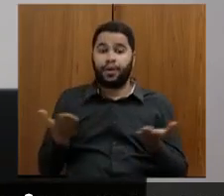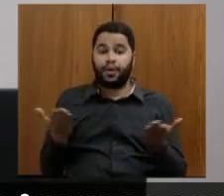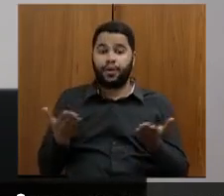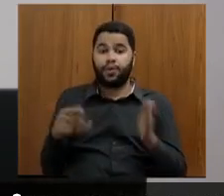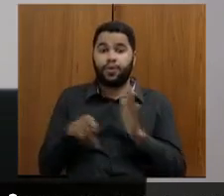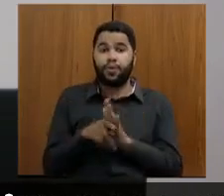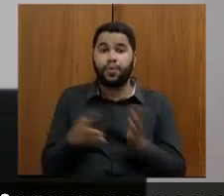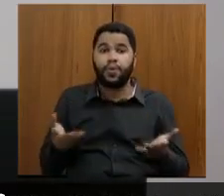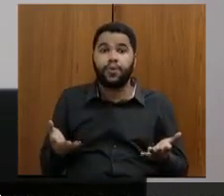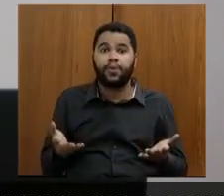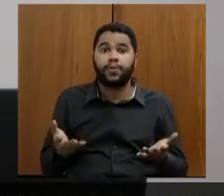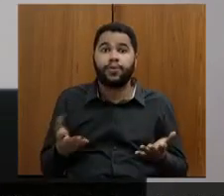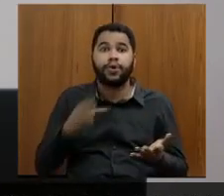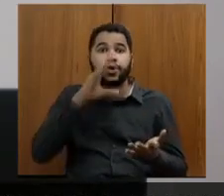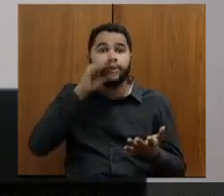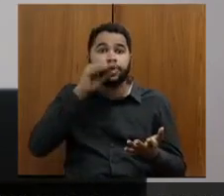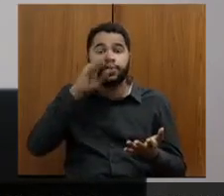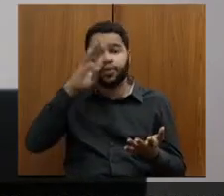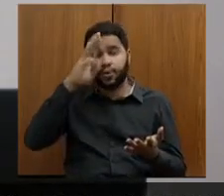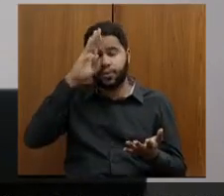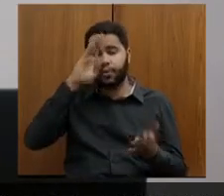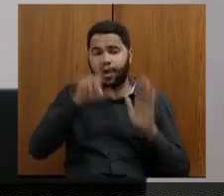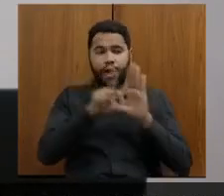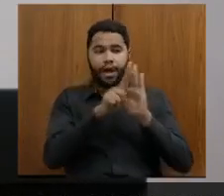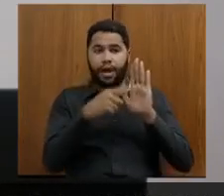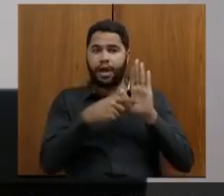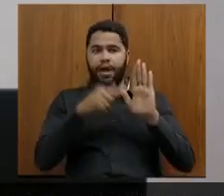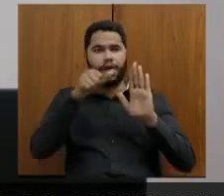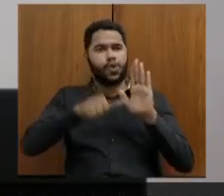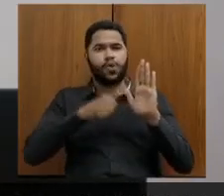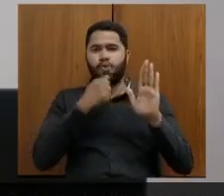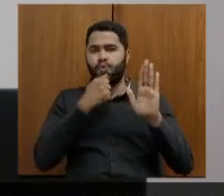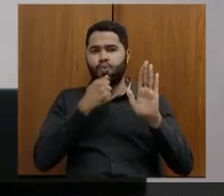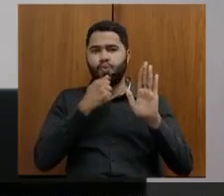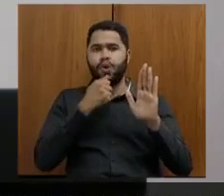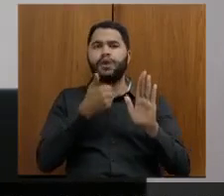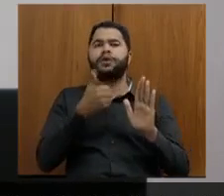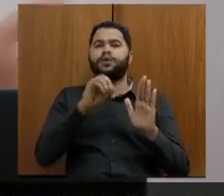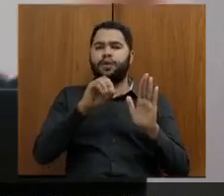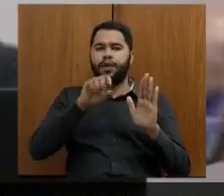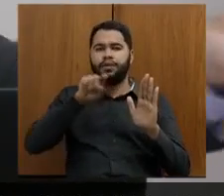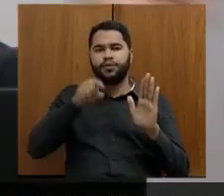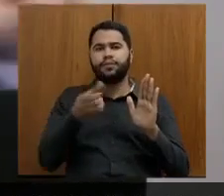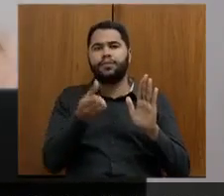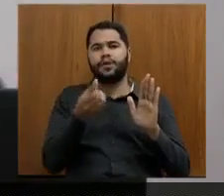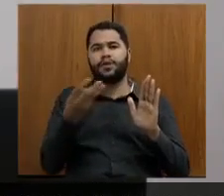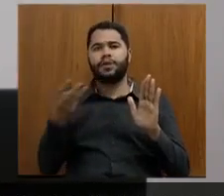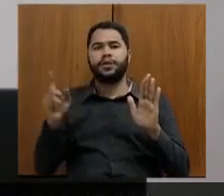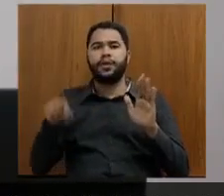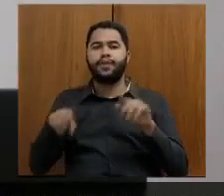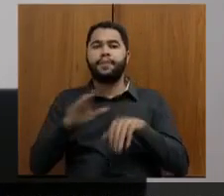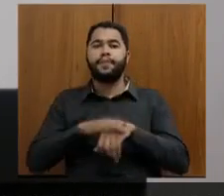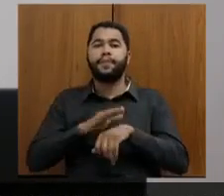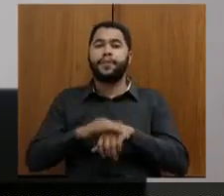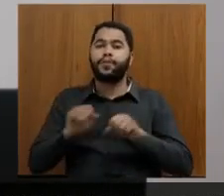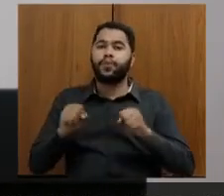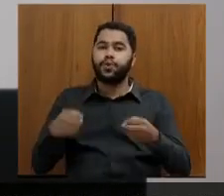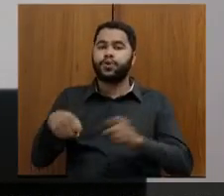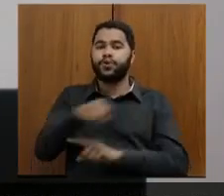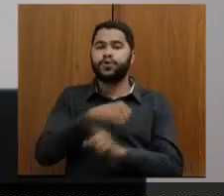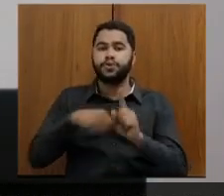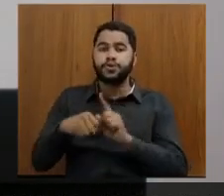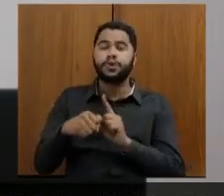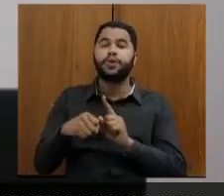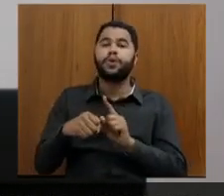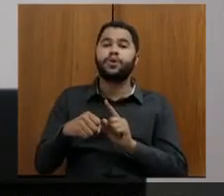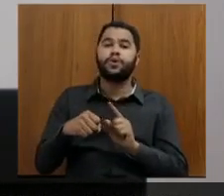Previdência servidores militares porque a lei aqui ainda não alterou a 10366/90 para que a gente chama ele de Instituto de proteção social